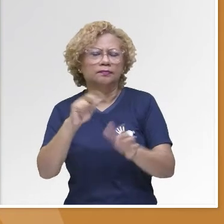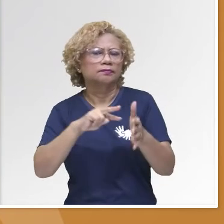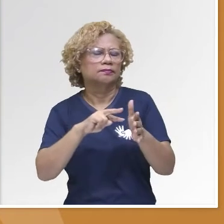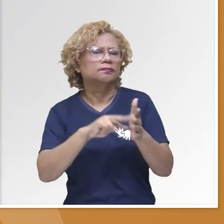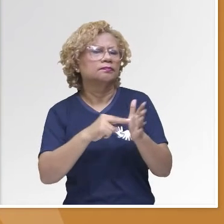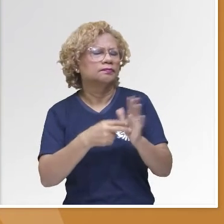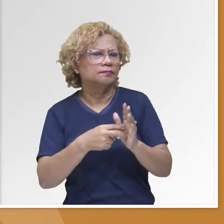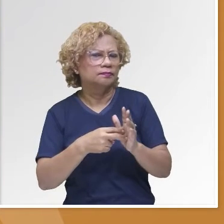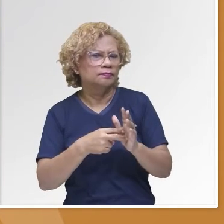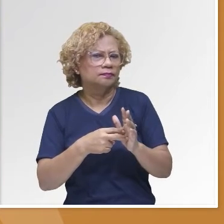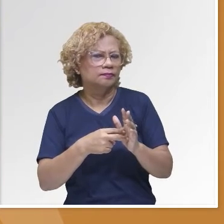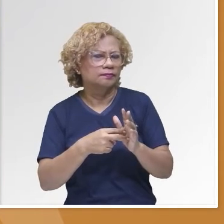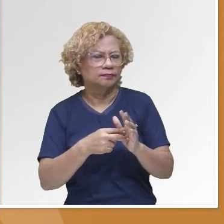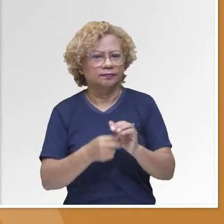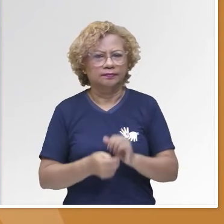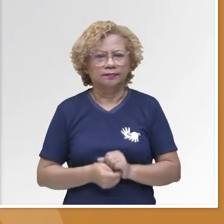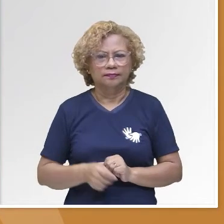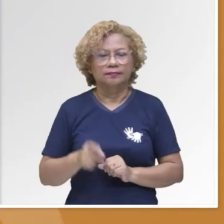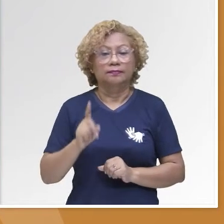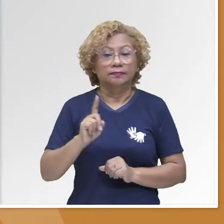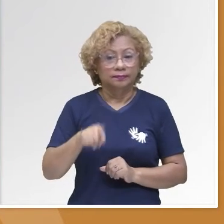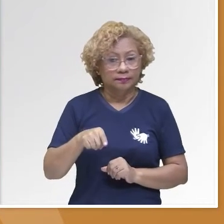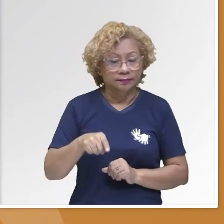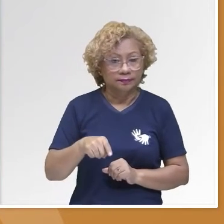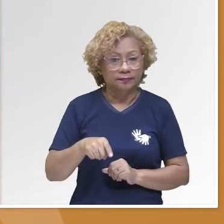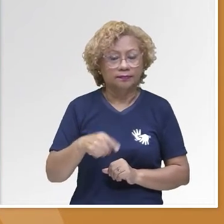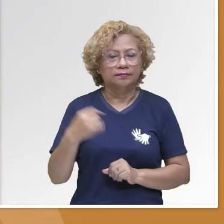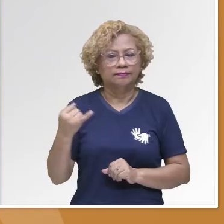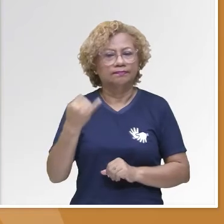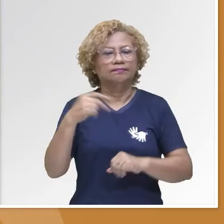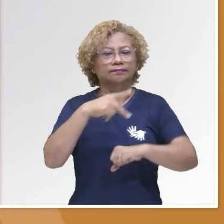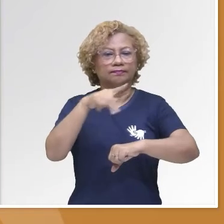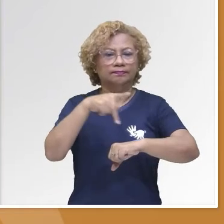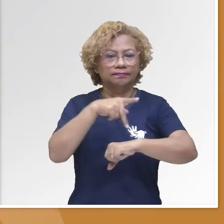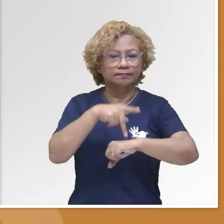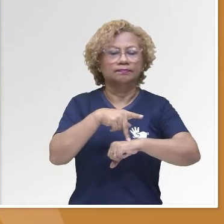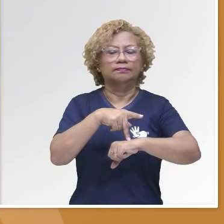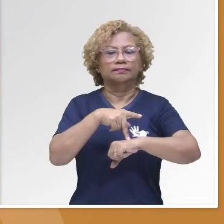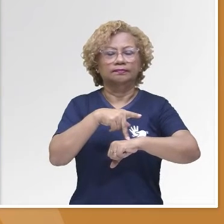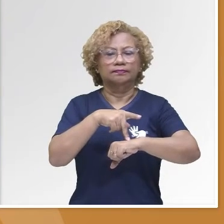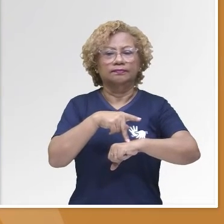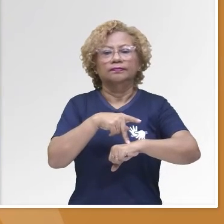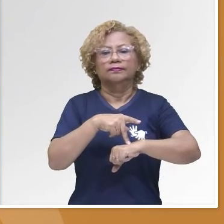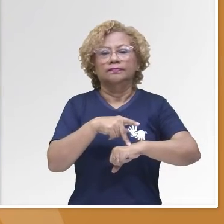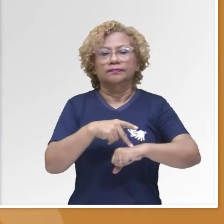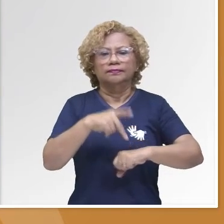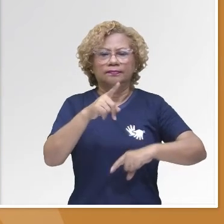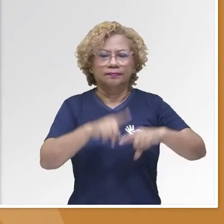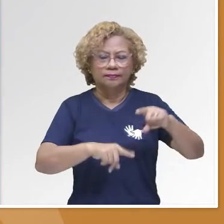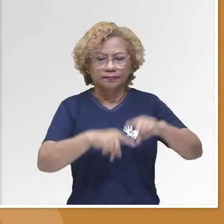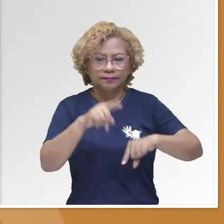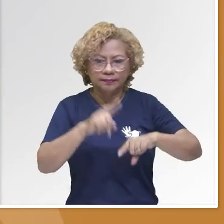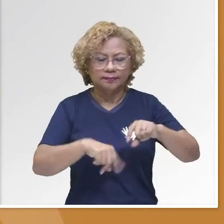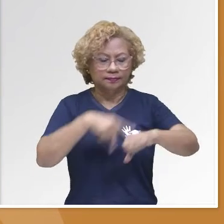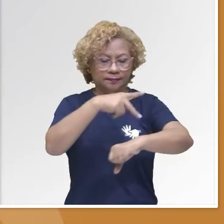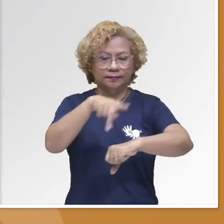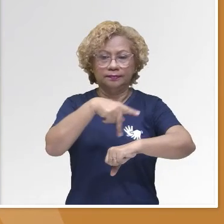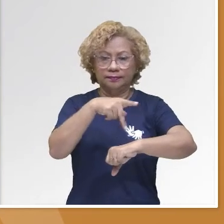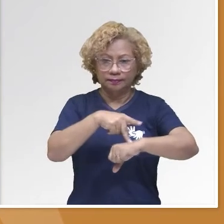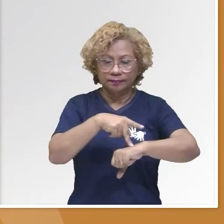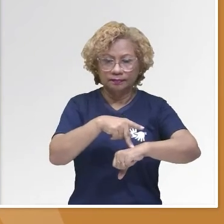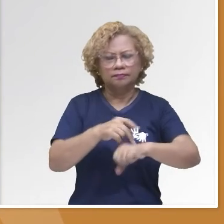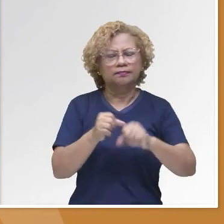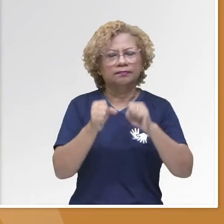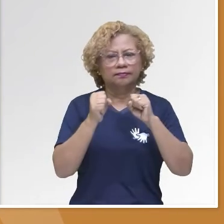comércio vai ser uma área, tá? Onde, né, os produtos de um país